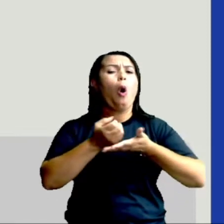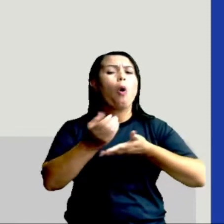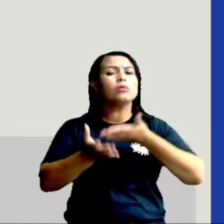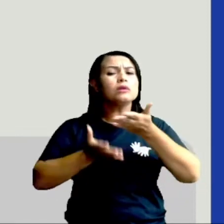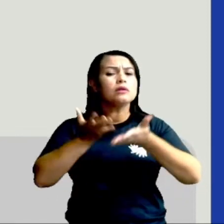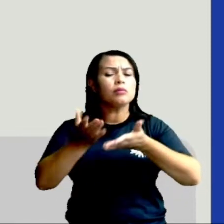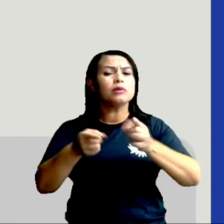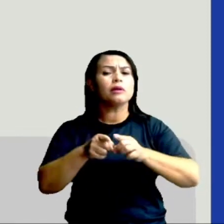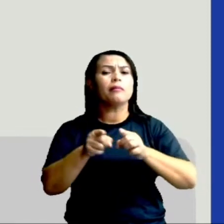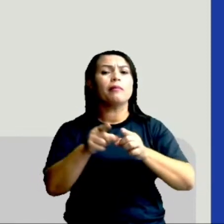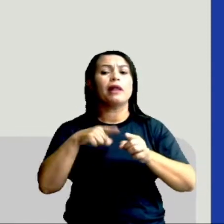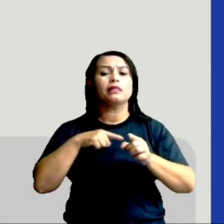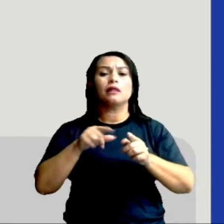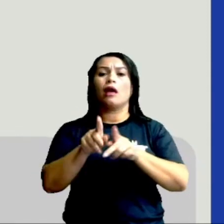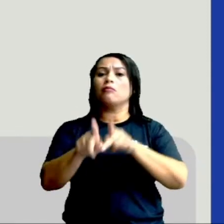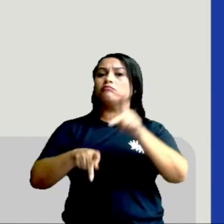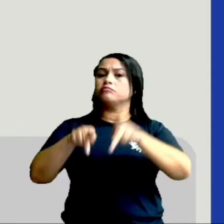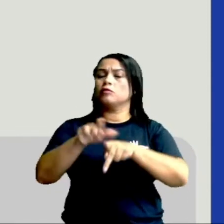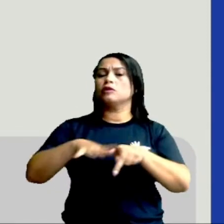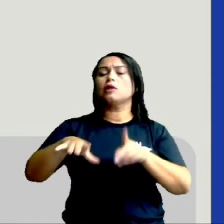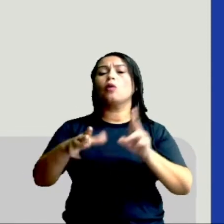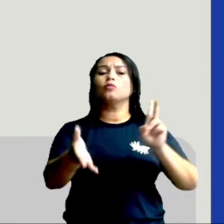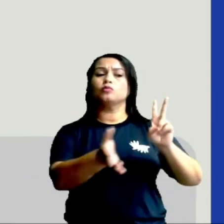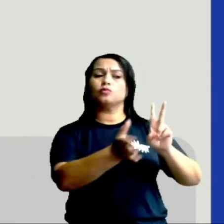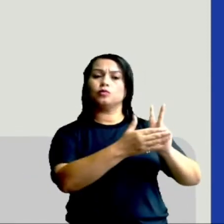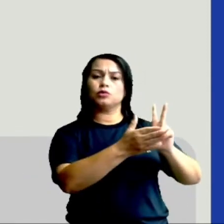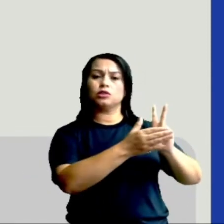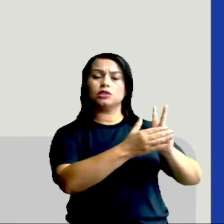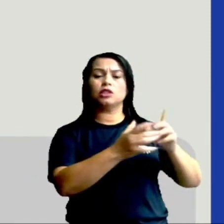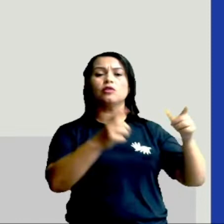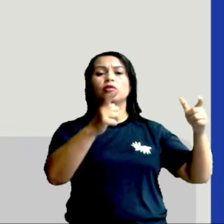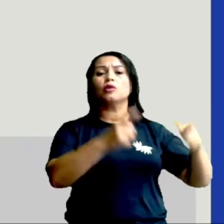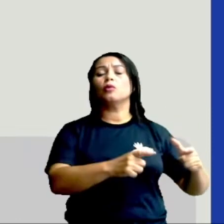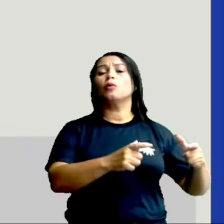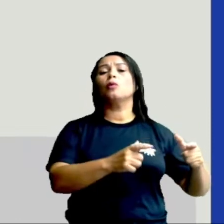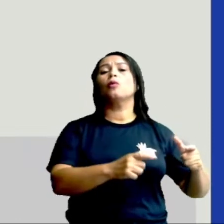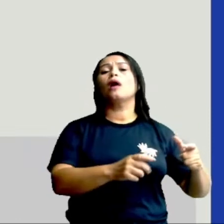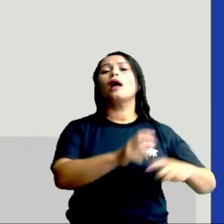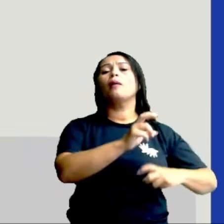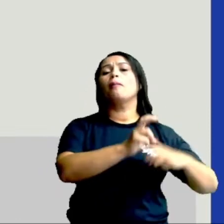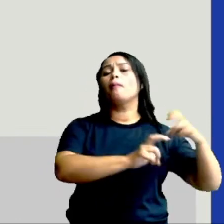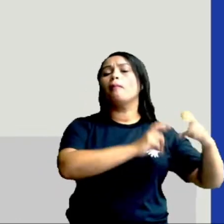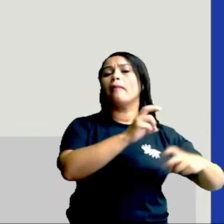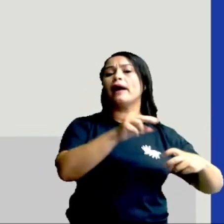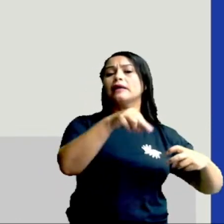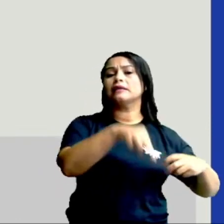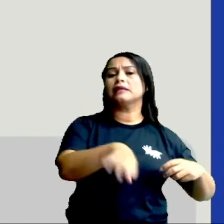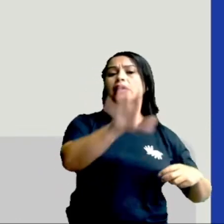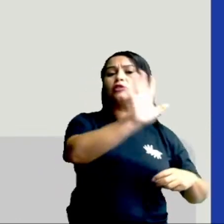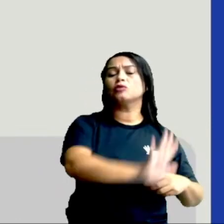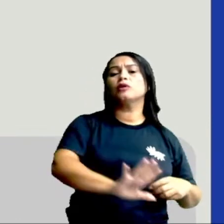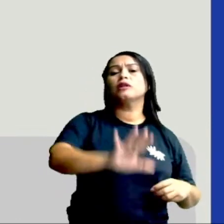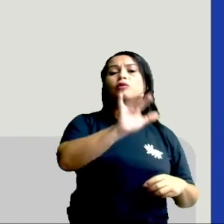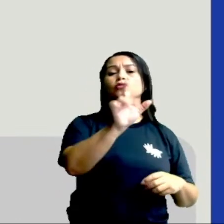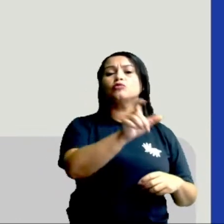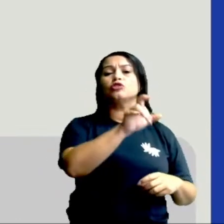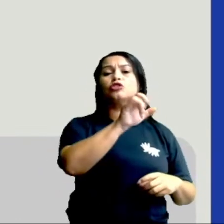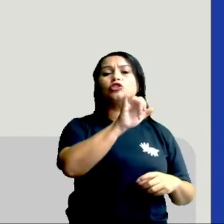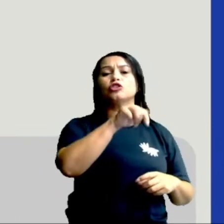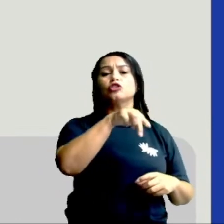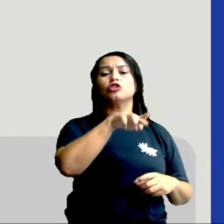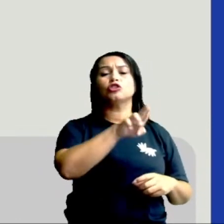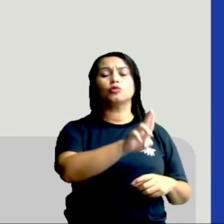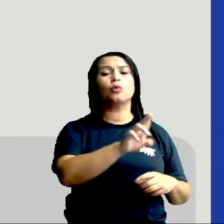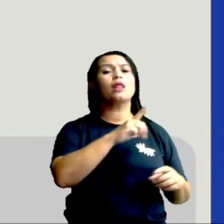na região. Os indígenas concentram-se no Parque Nacional de Xingu, no estado de Mato Grosso. As